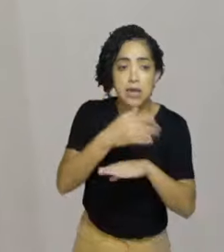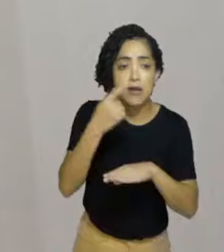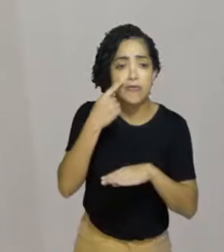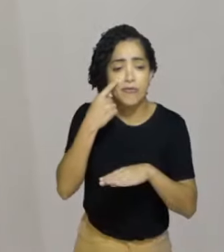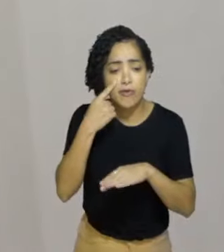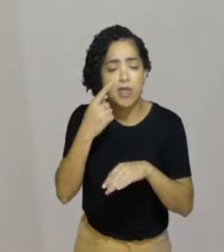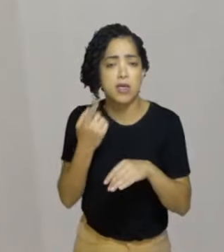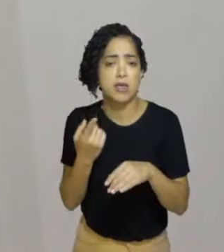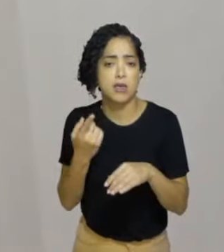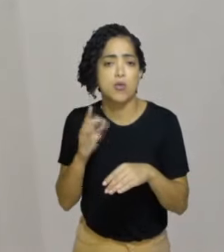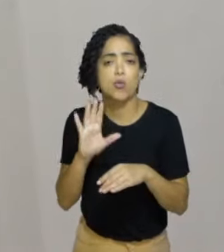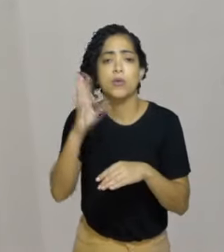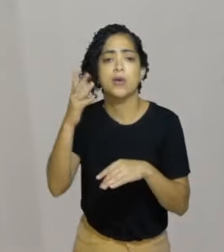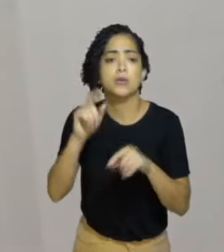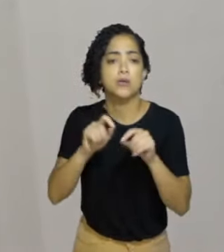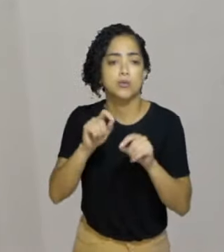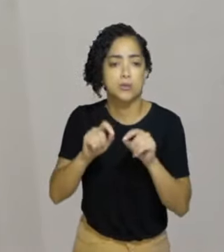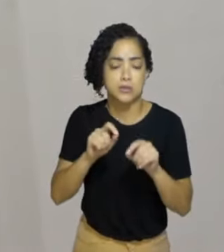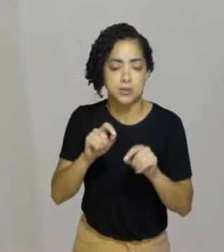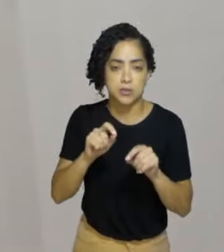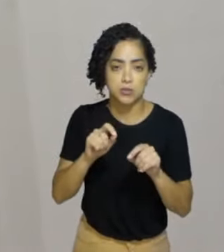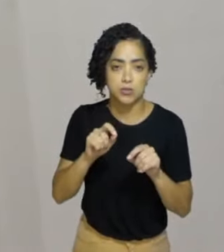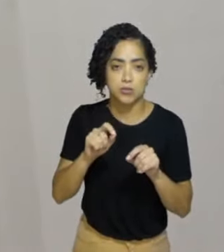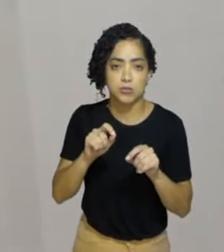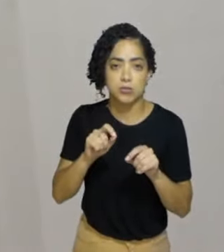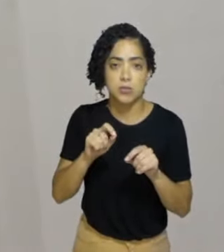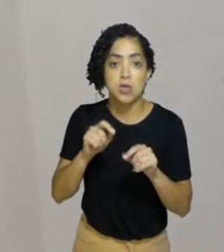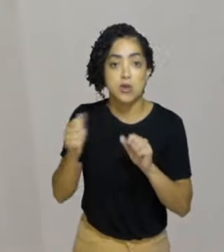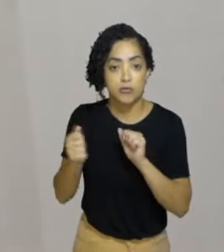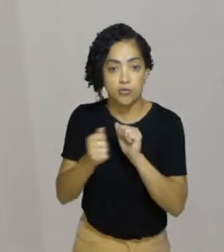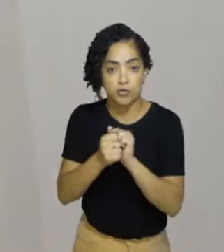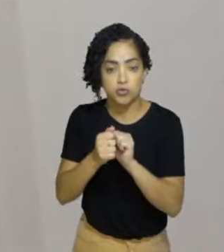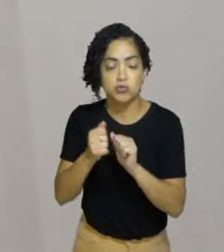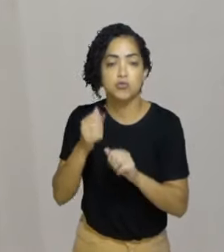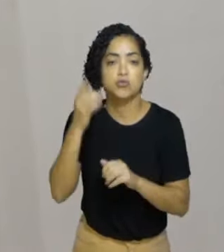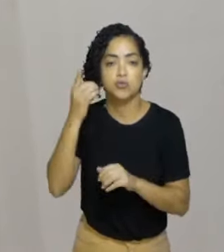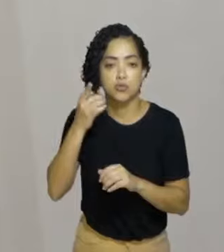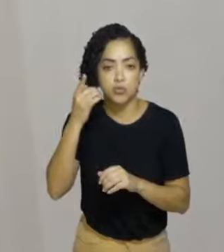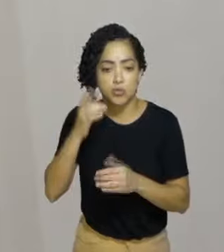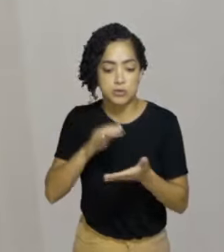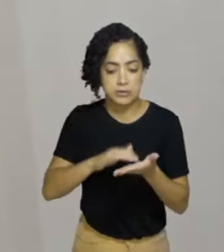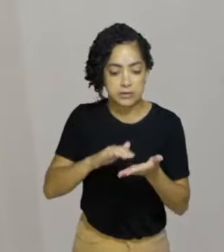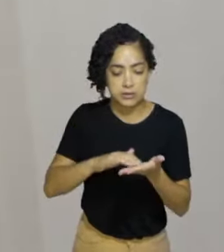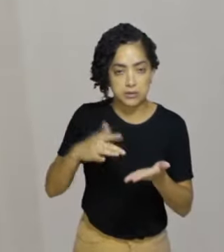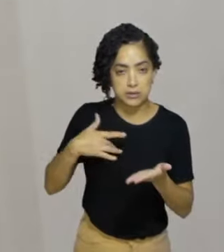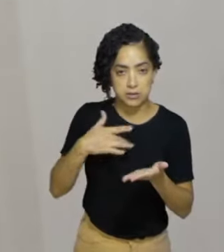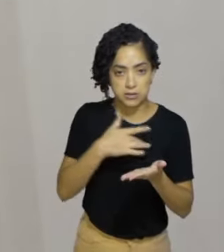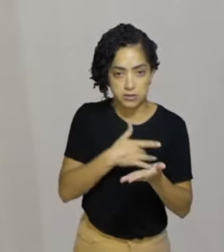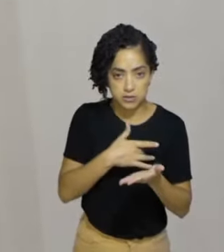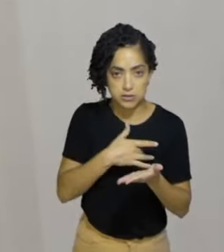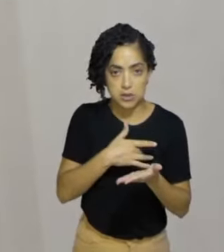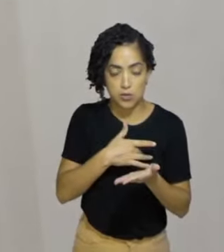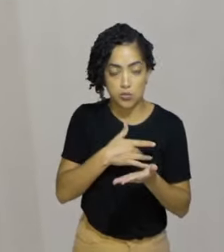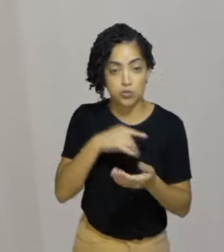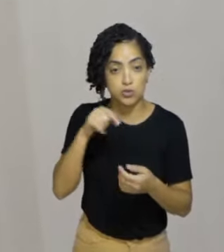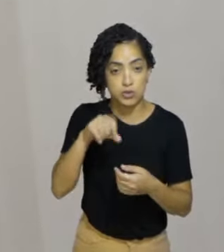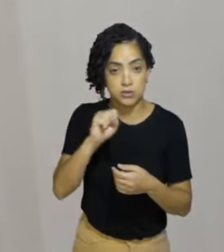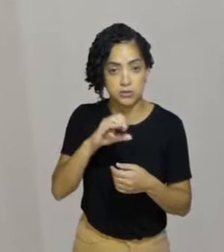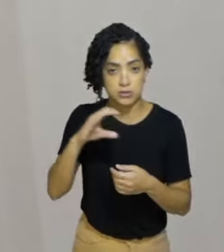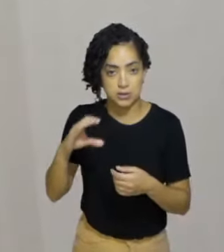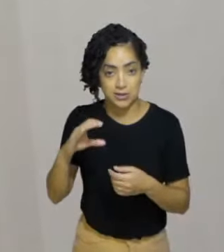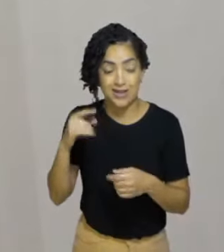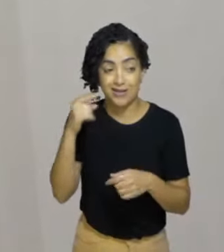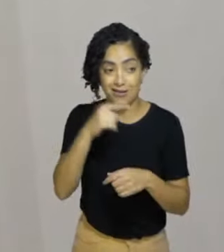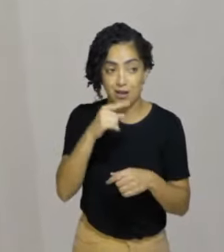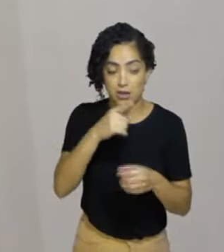que realmente está acontecendo. Eu fui com a deputada, com a secretária de saúde do estado de Santa Catarina, lá em